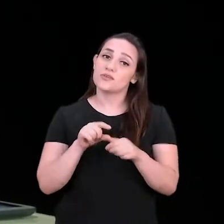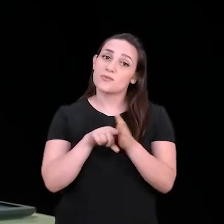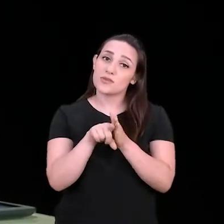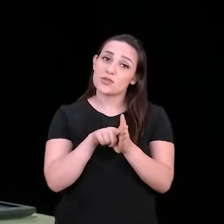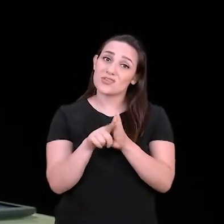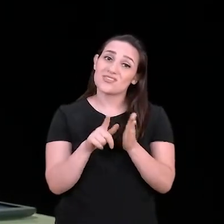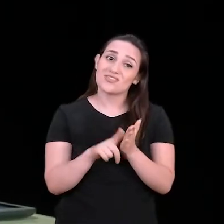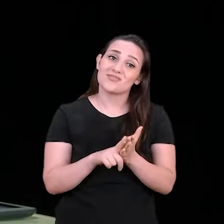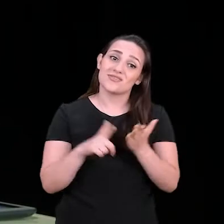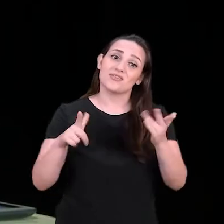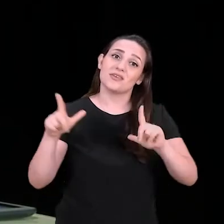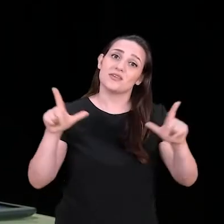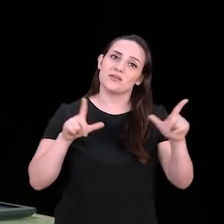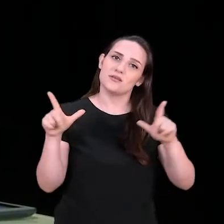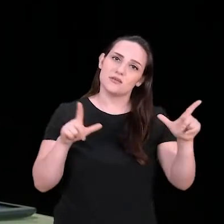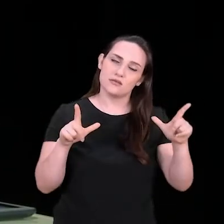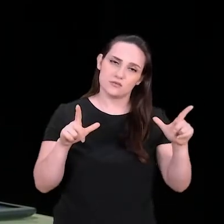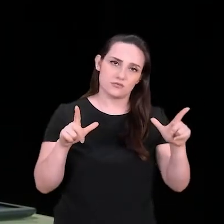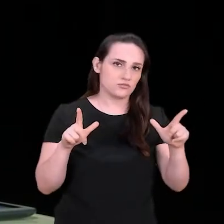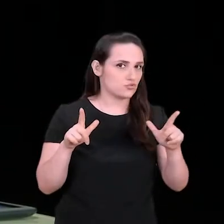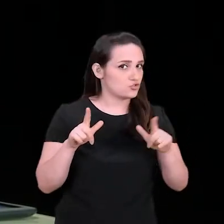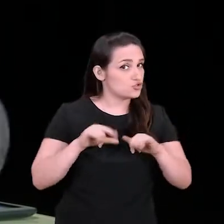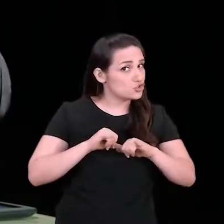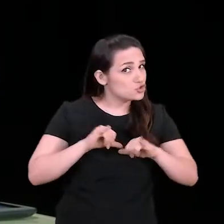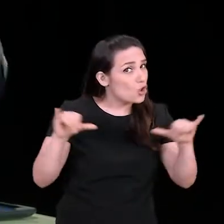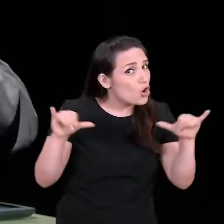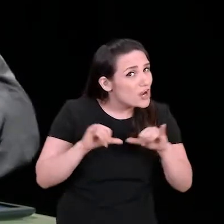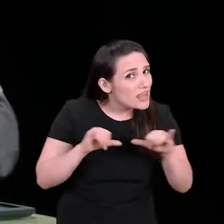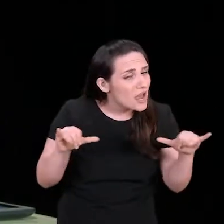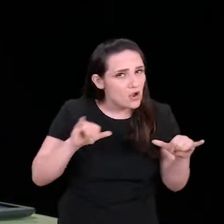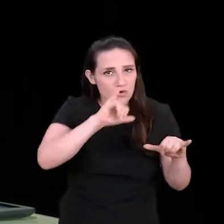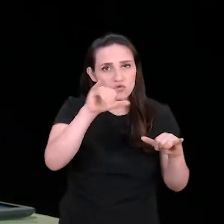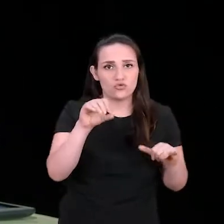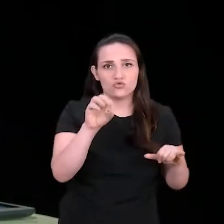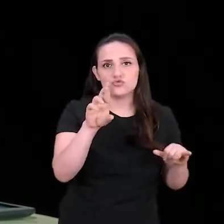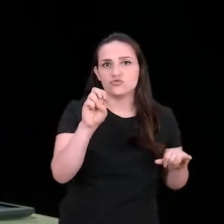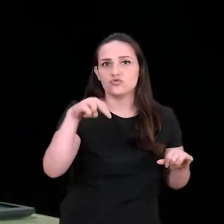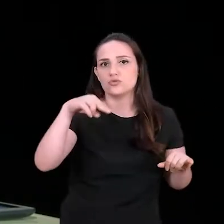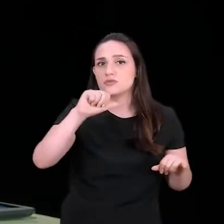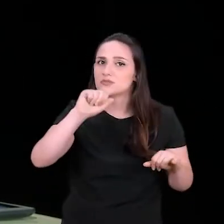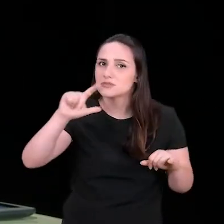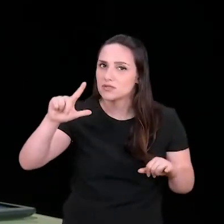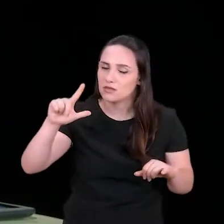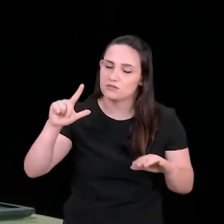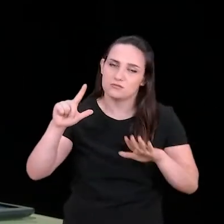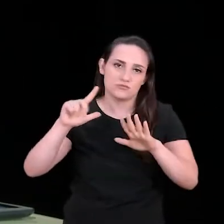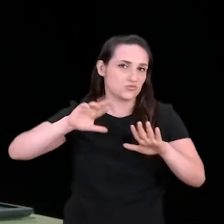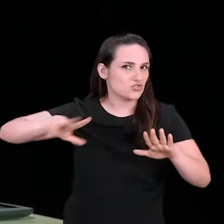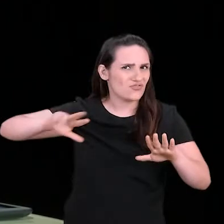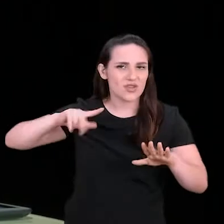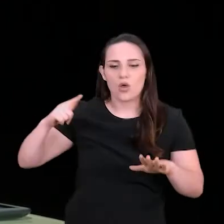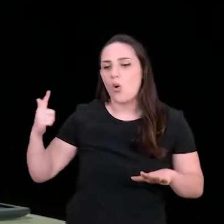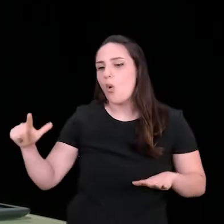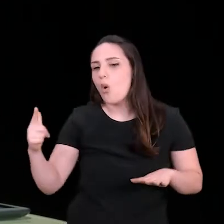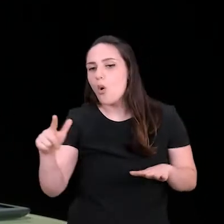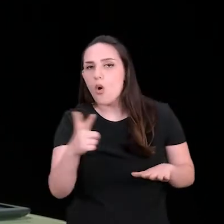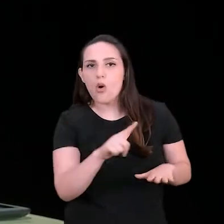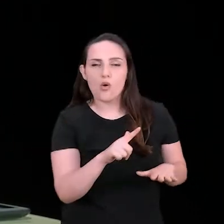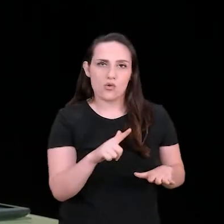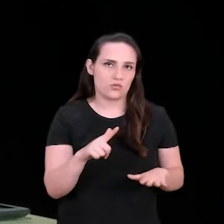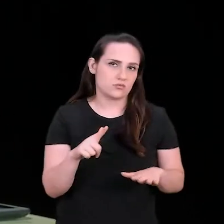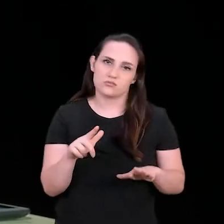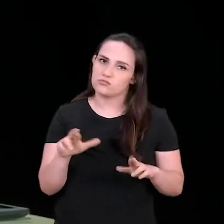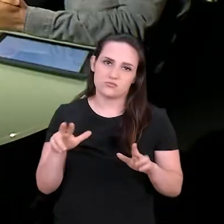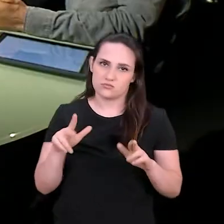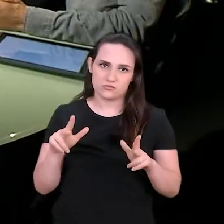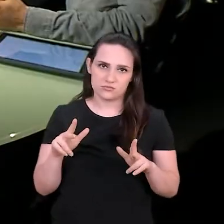conteúdo jornalístico, né? Tem outras experiências de programa informativo, de entretenimento que estão no ar e muito bem,